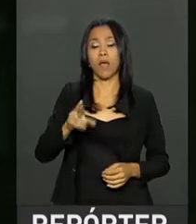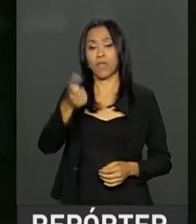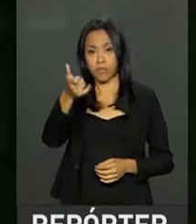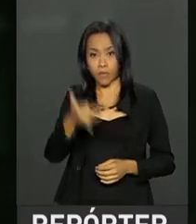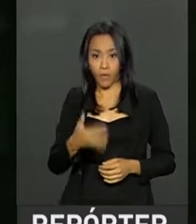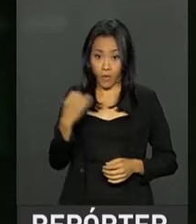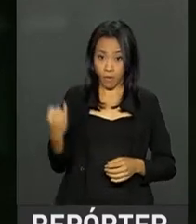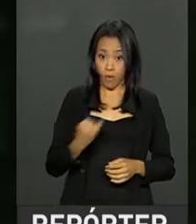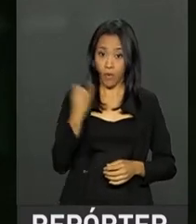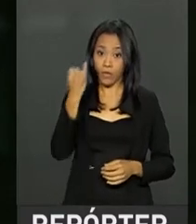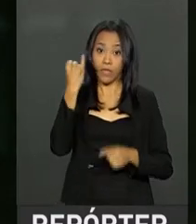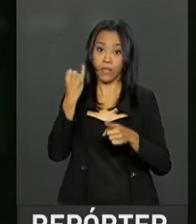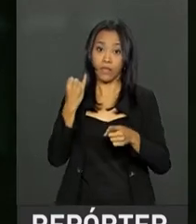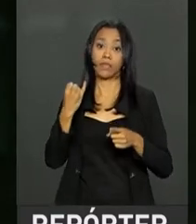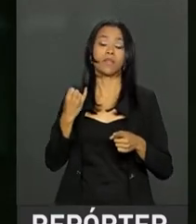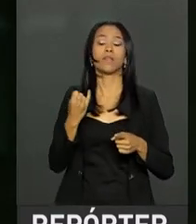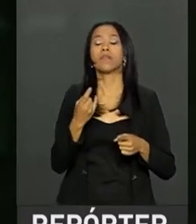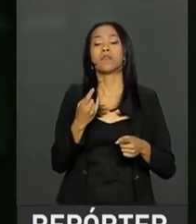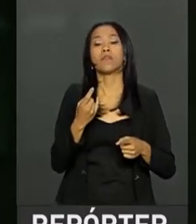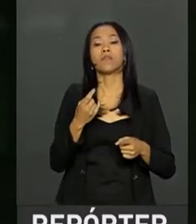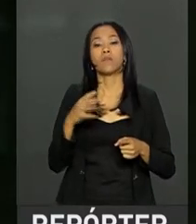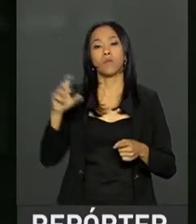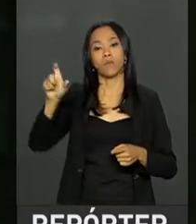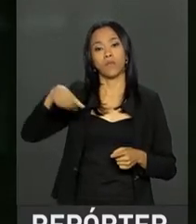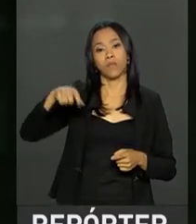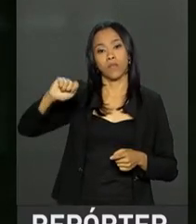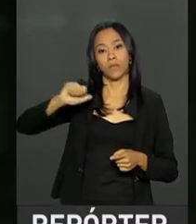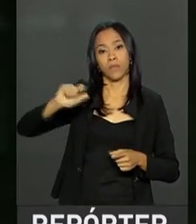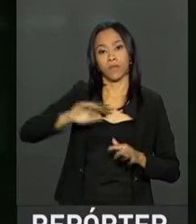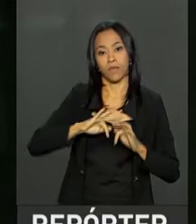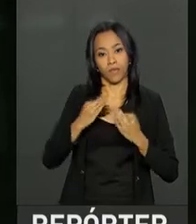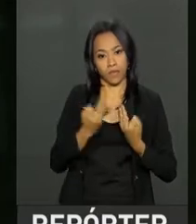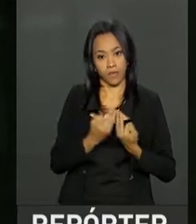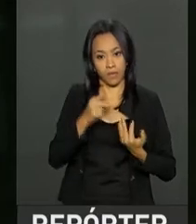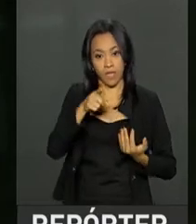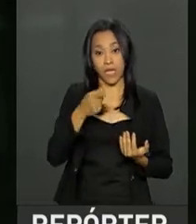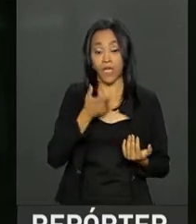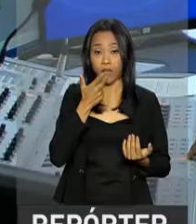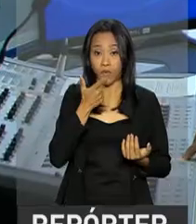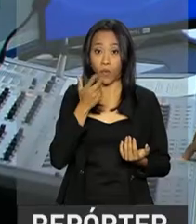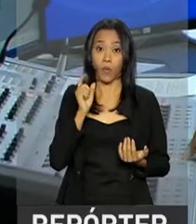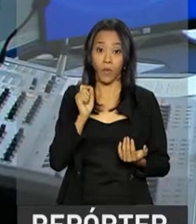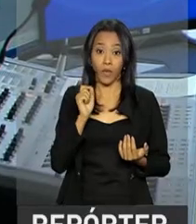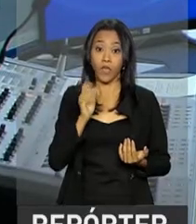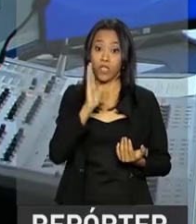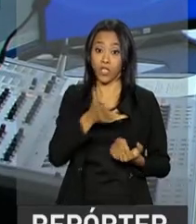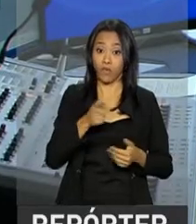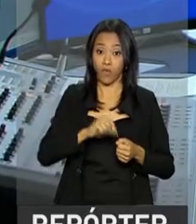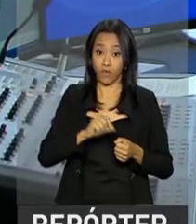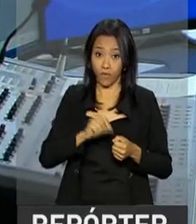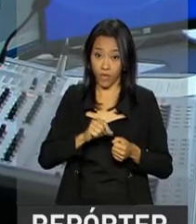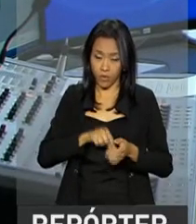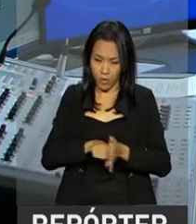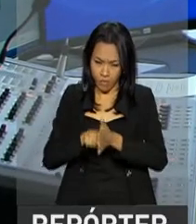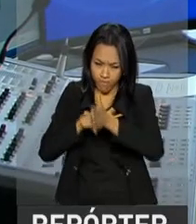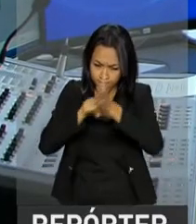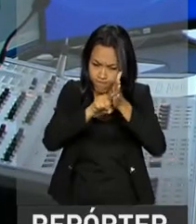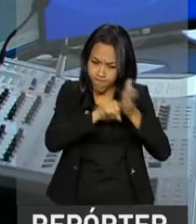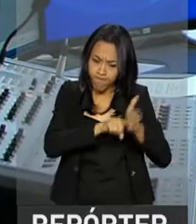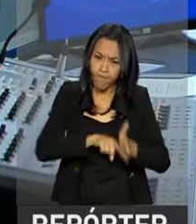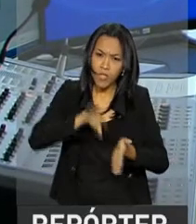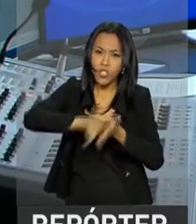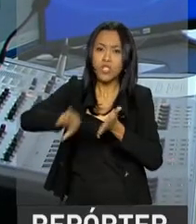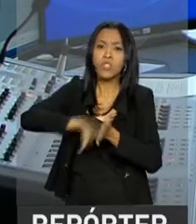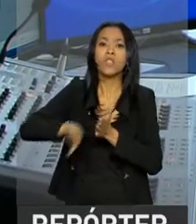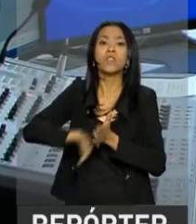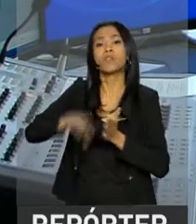bolsa família na complementação de renda e no combate à extrema pobreza ele ressaltou que foi feito um pente fino um aumento no controle